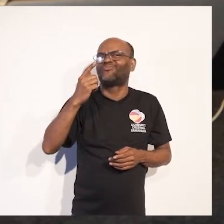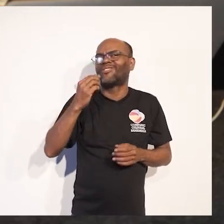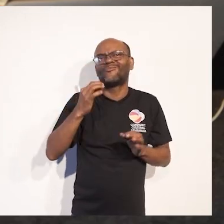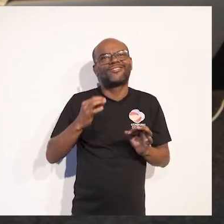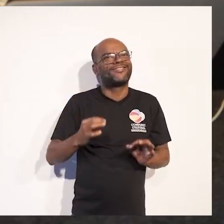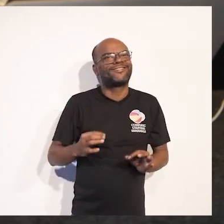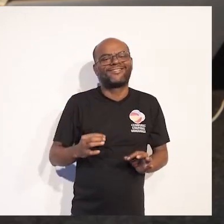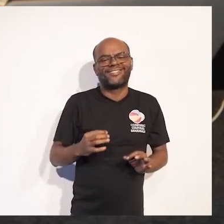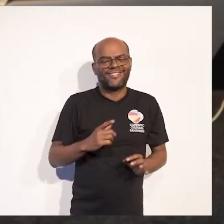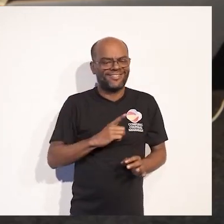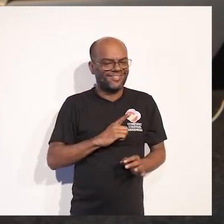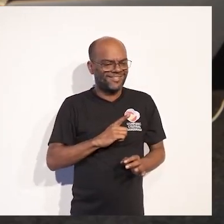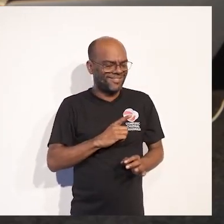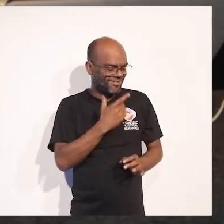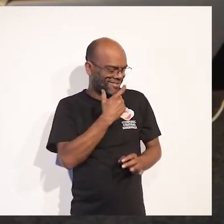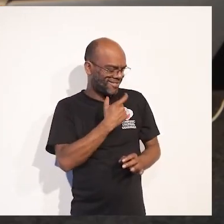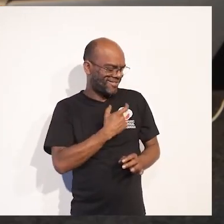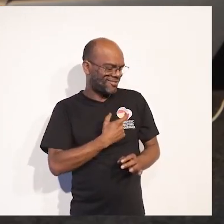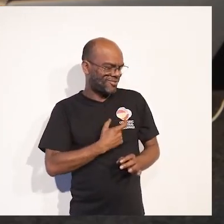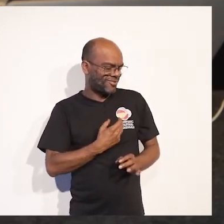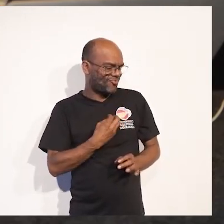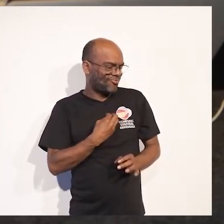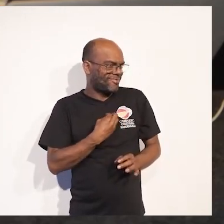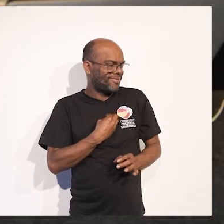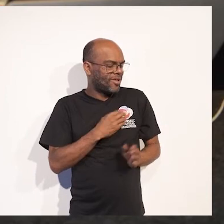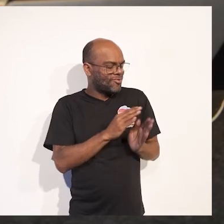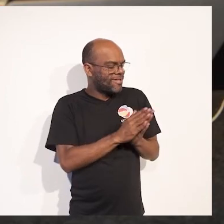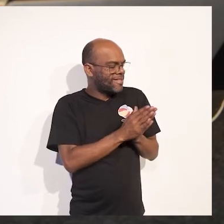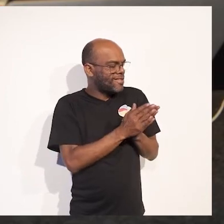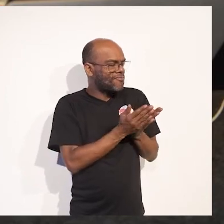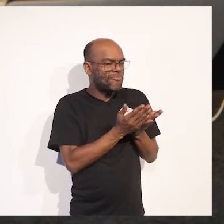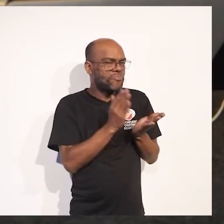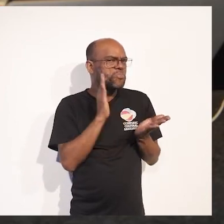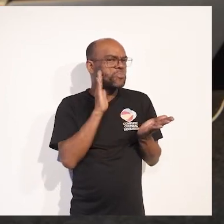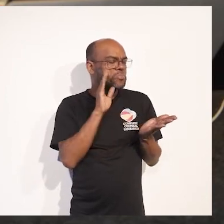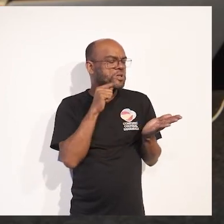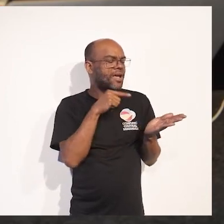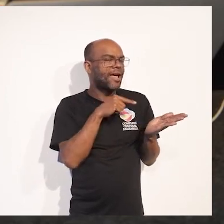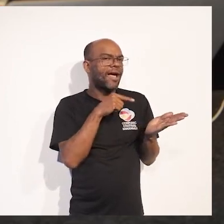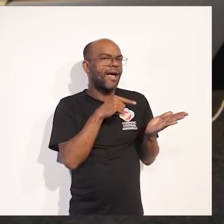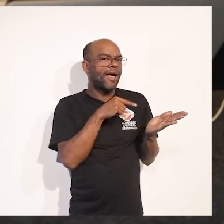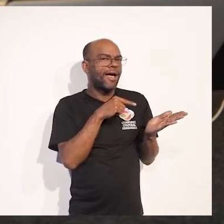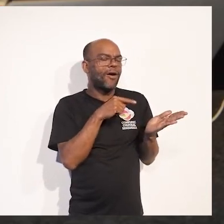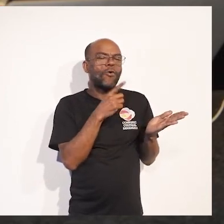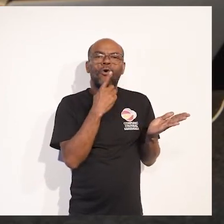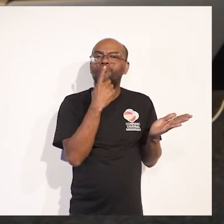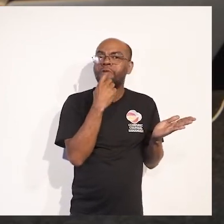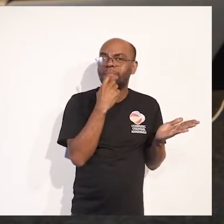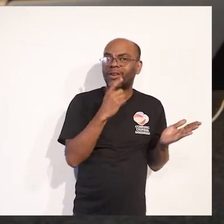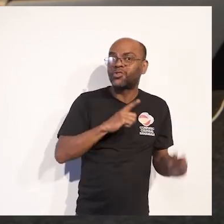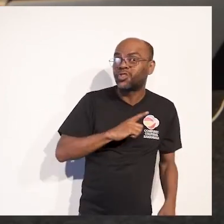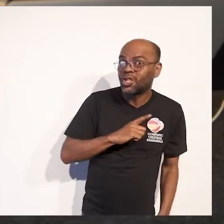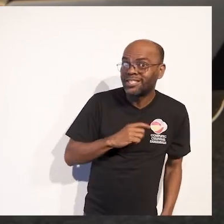cor vermelha que está nesse livro, que é maravilhoso por sinal, só existe esse vermelho se tiver